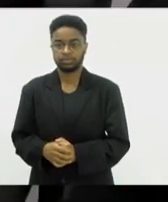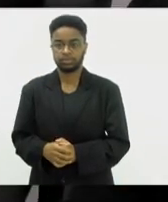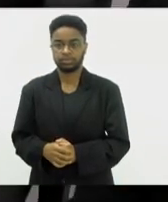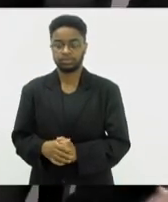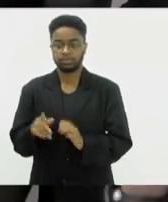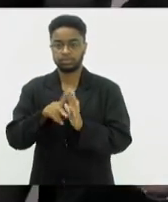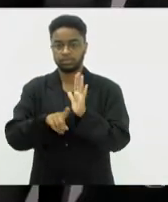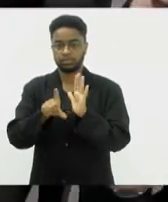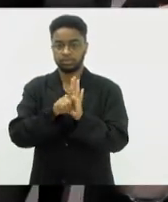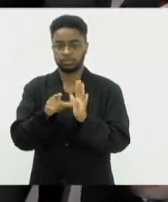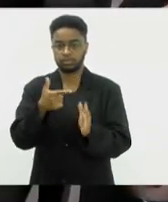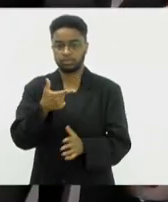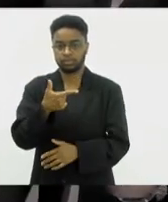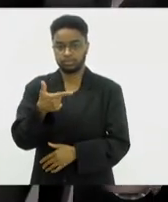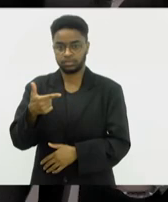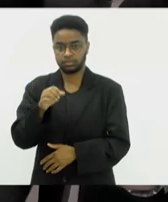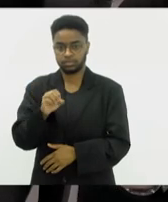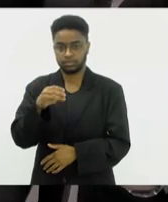Projeto de lei número